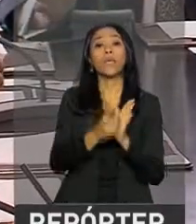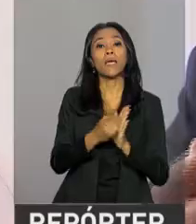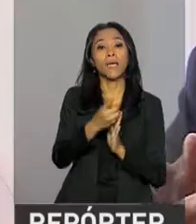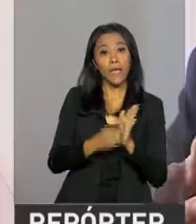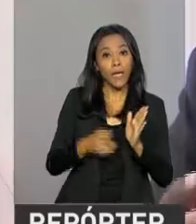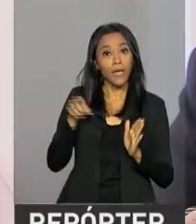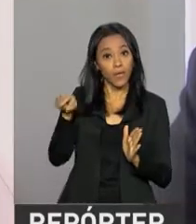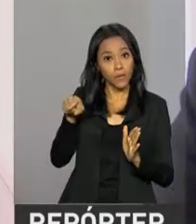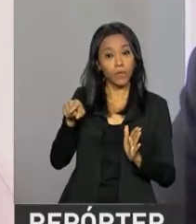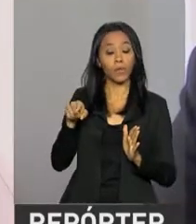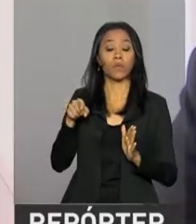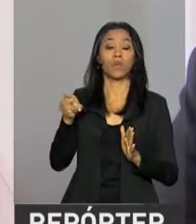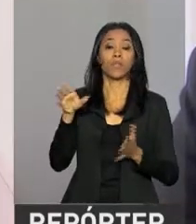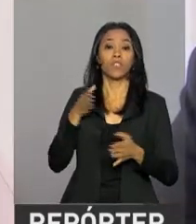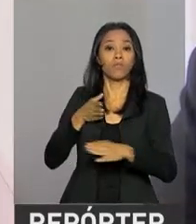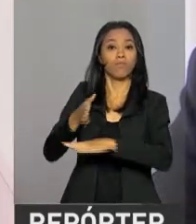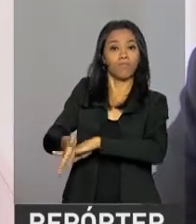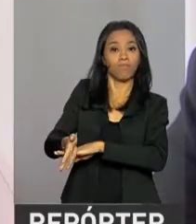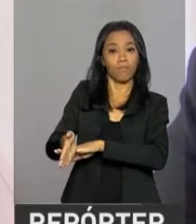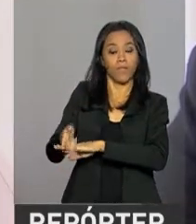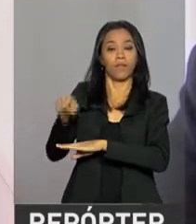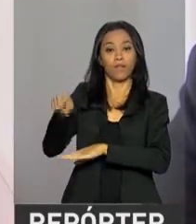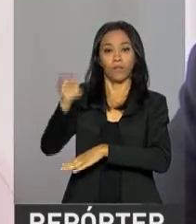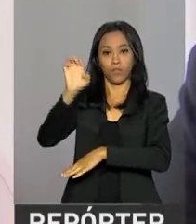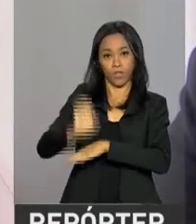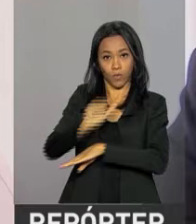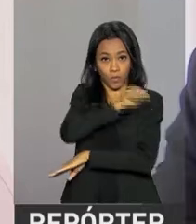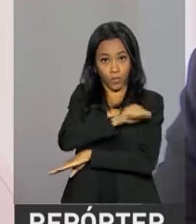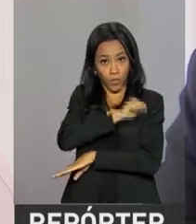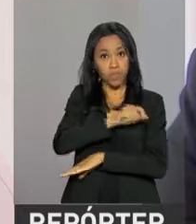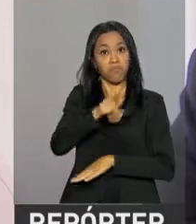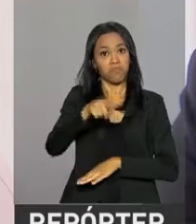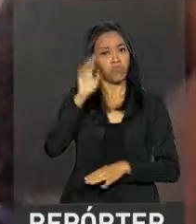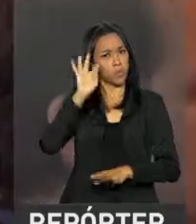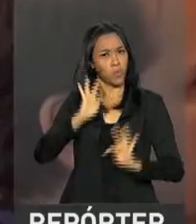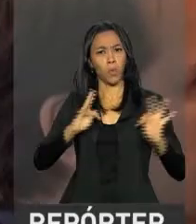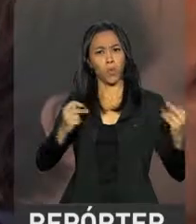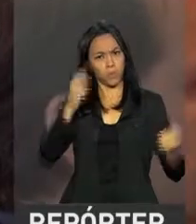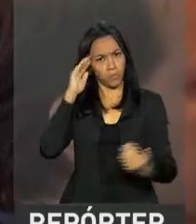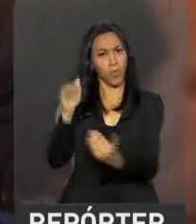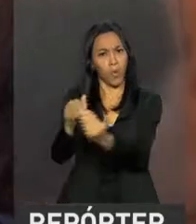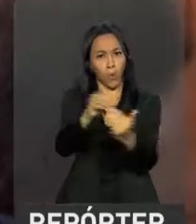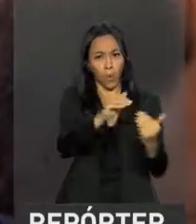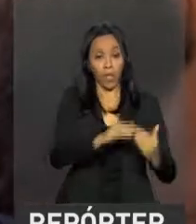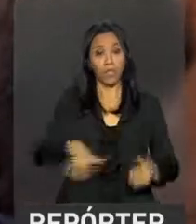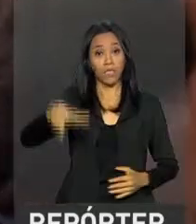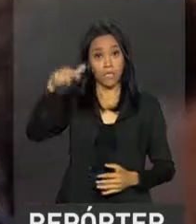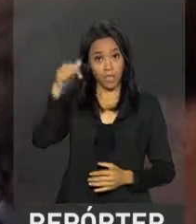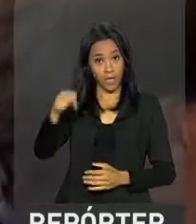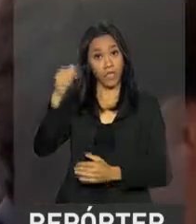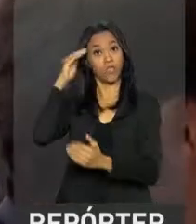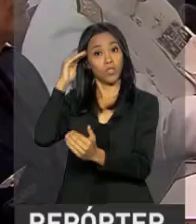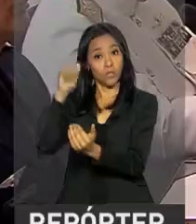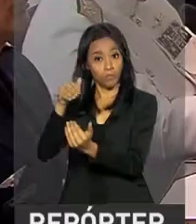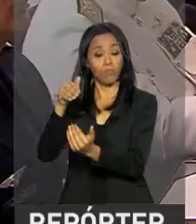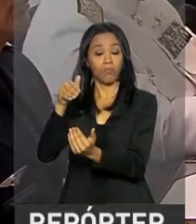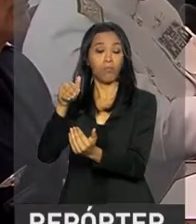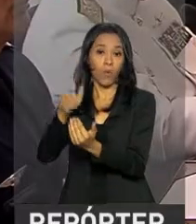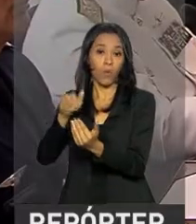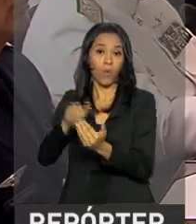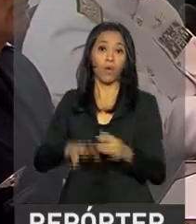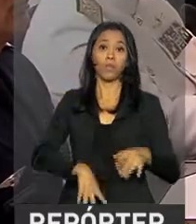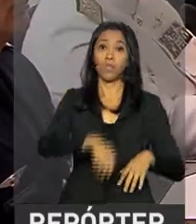aprovado por unanimidade pelo Conselho de Defesa Nacional e aprovado por 7 votos a favor e 2 abstenções